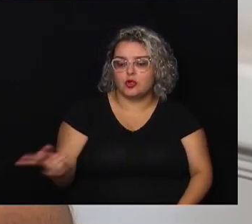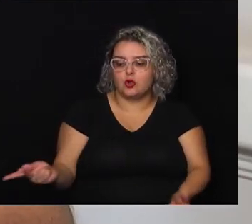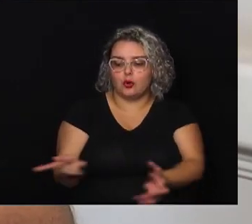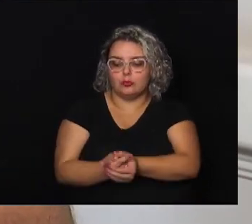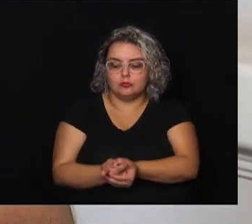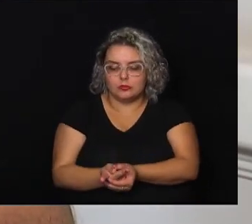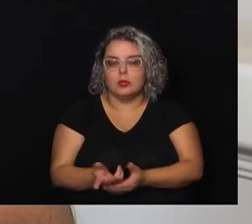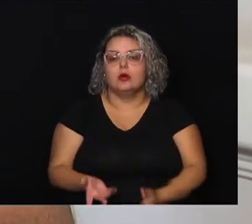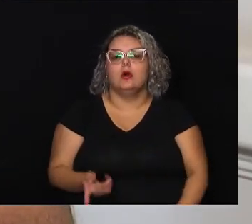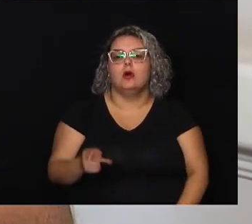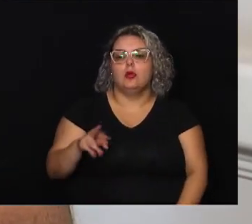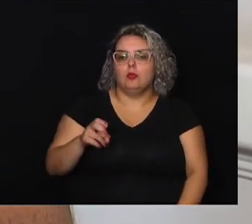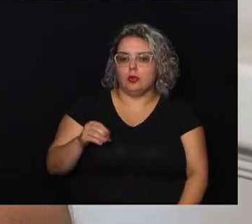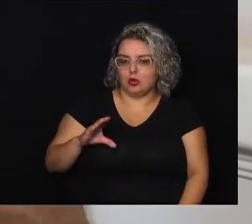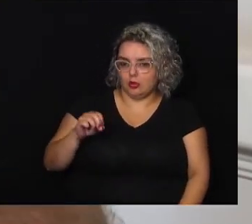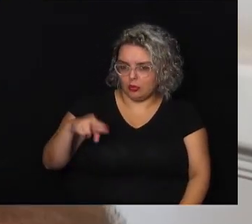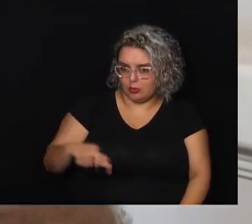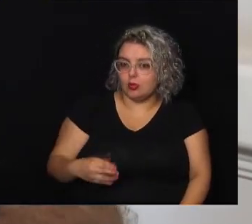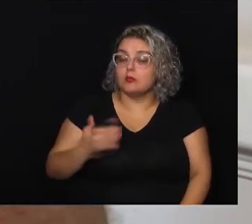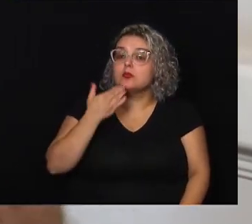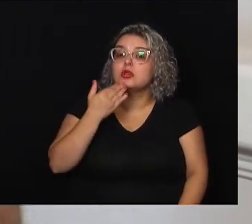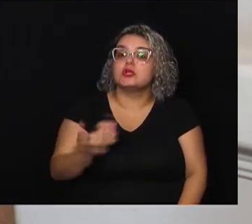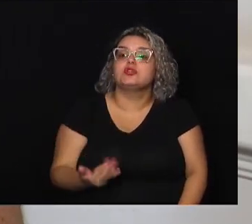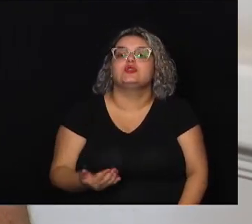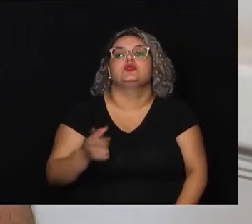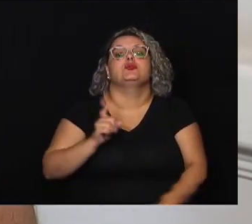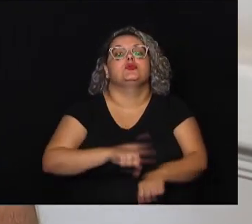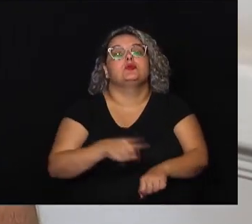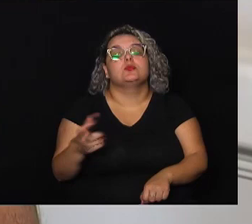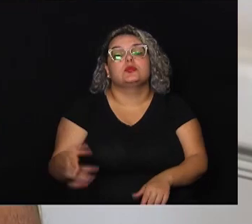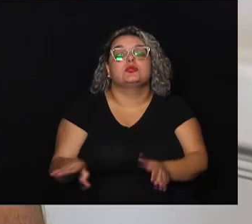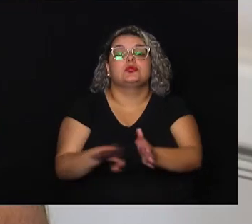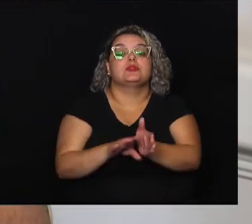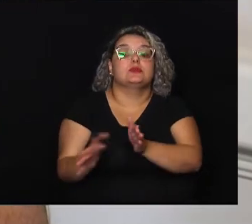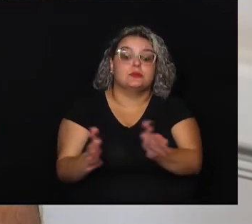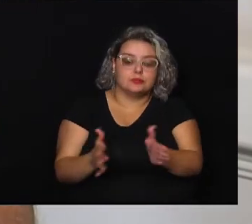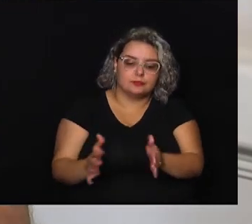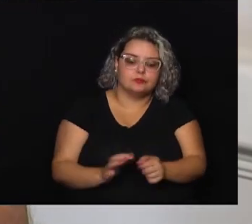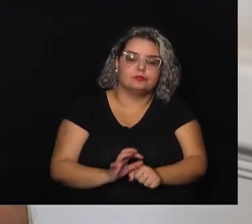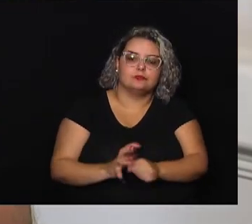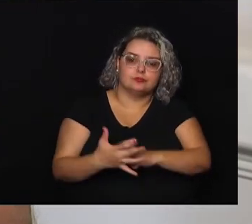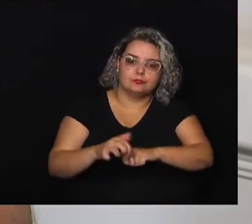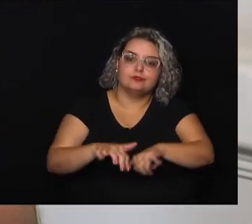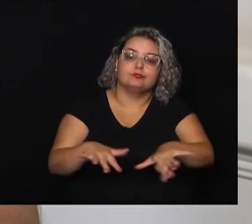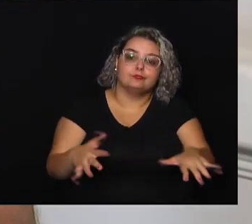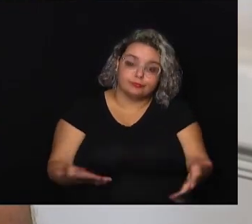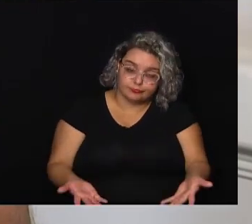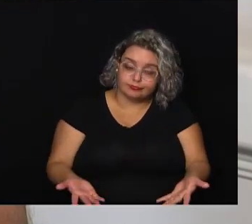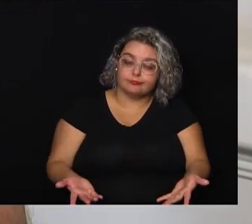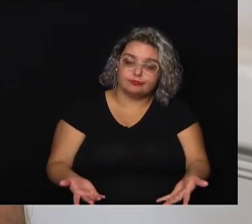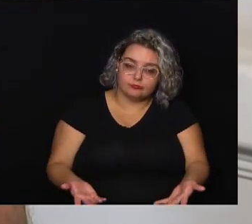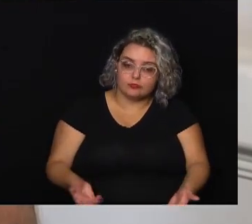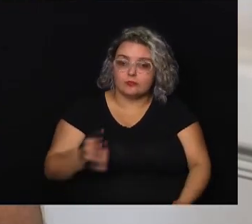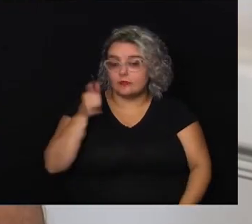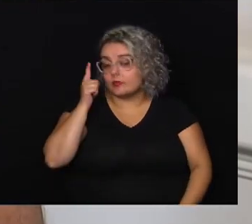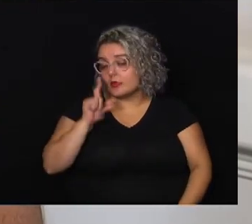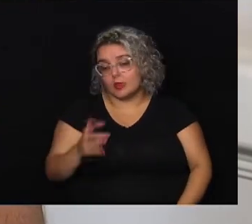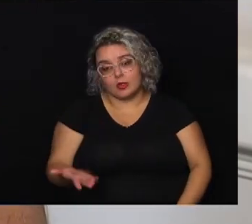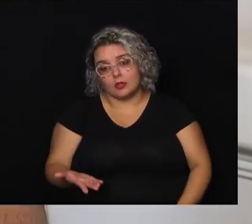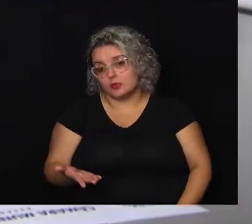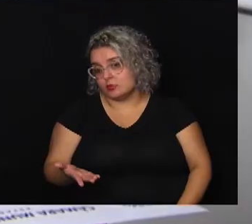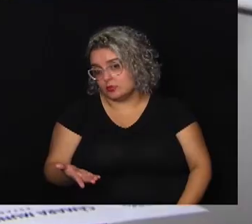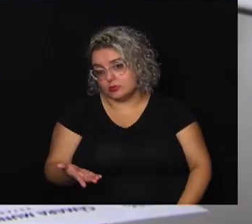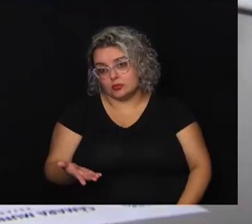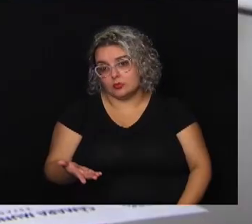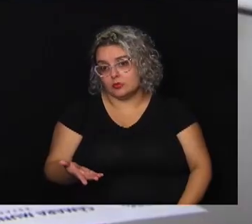de tempo para essas pessoas, principalmente porque vieram da pandemia. e muitas delas não conseguiam arcar com as despesas